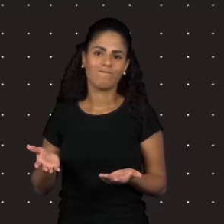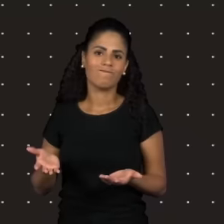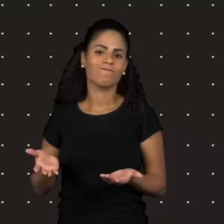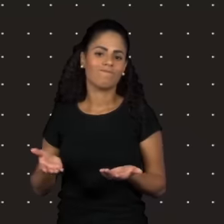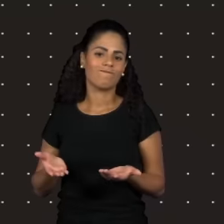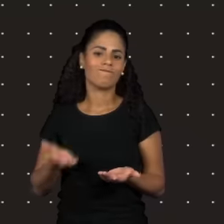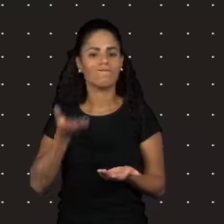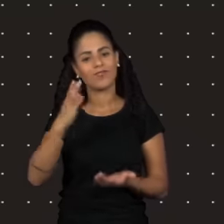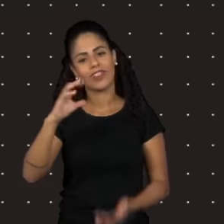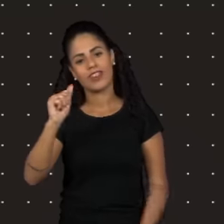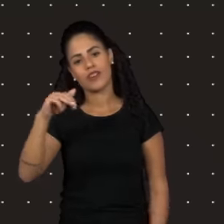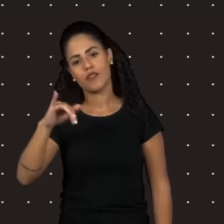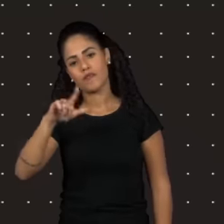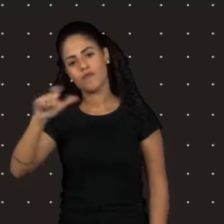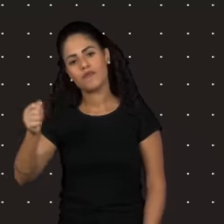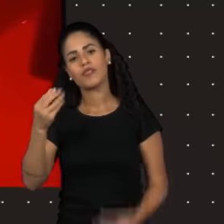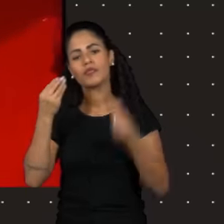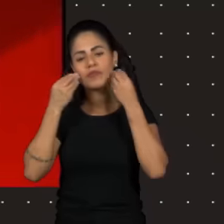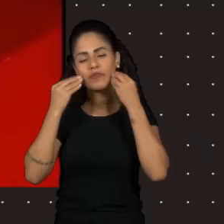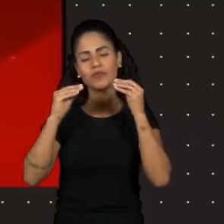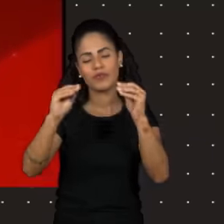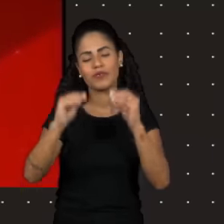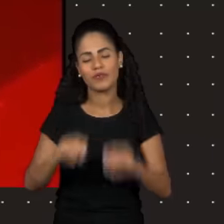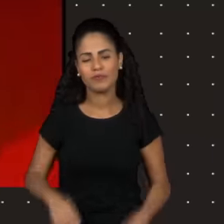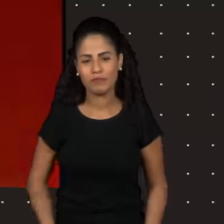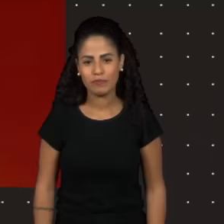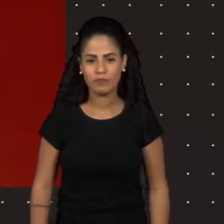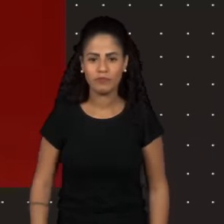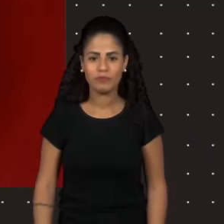Camila Morgado, para você.